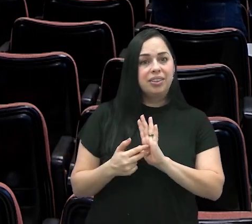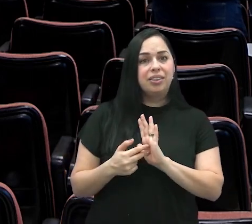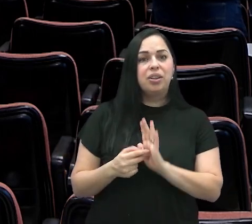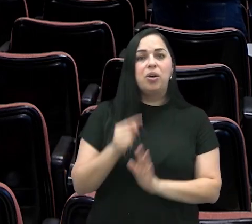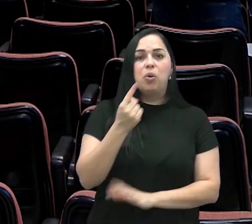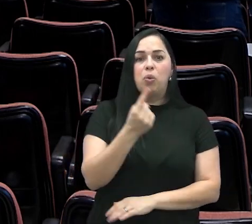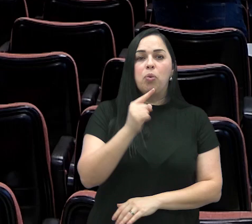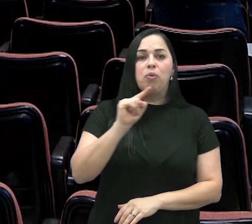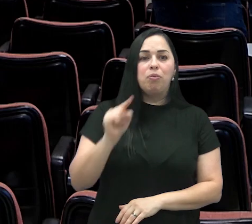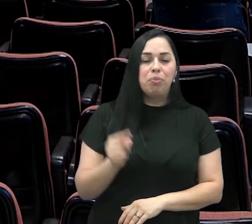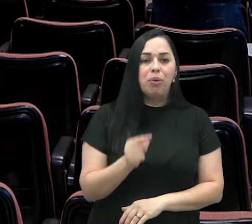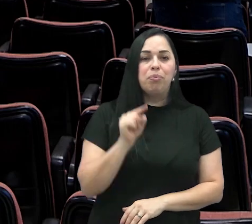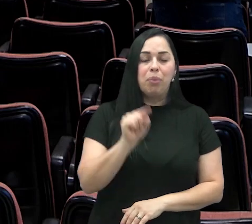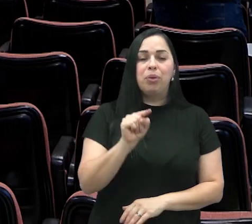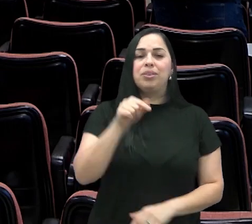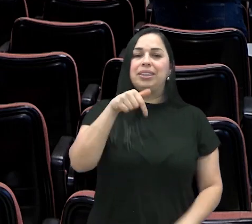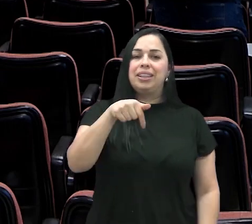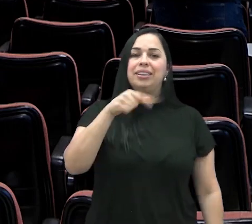resulta em apenas